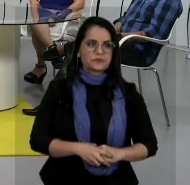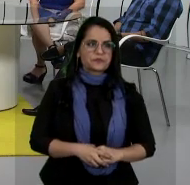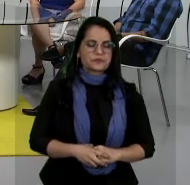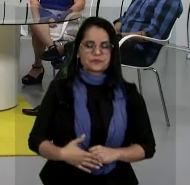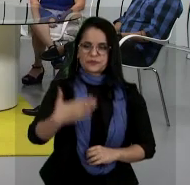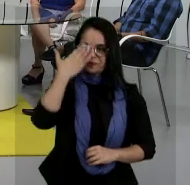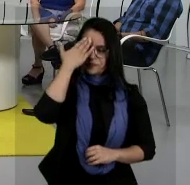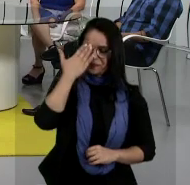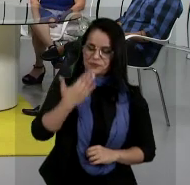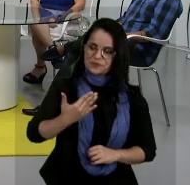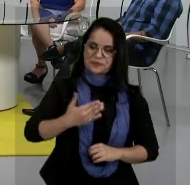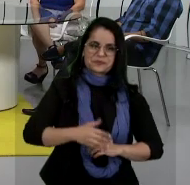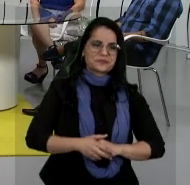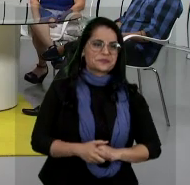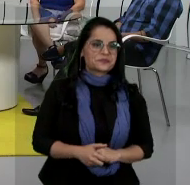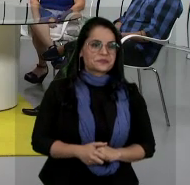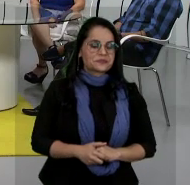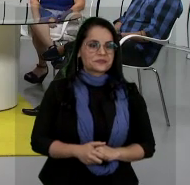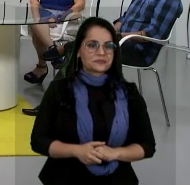Obrigada.